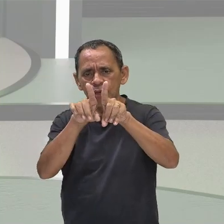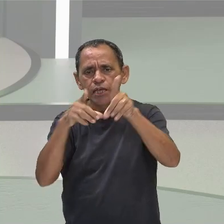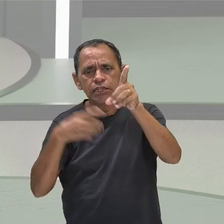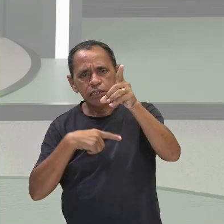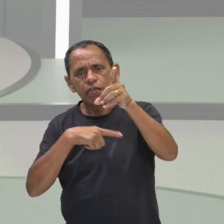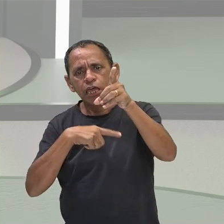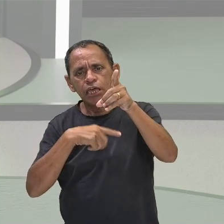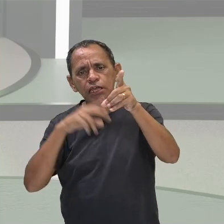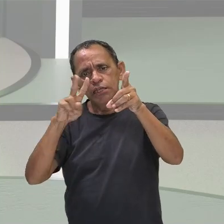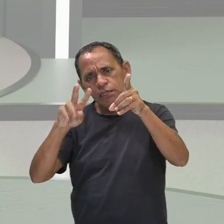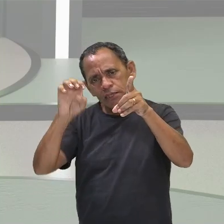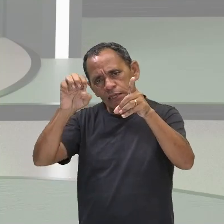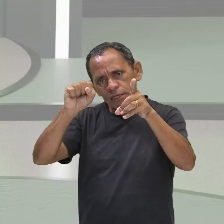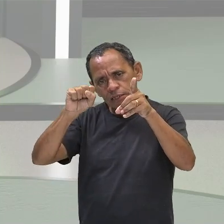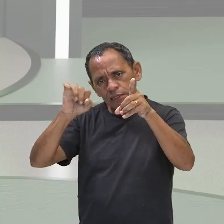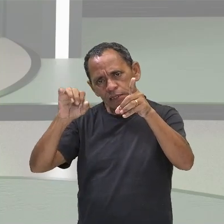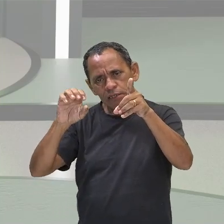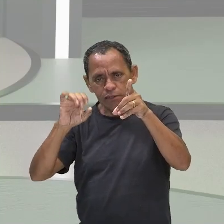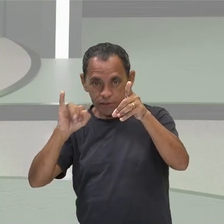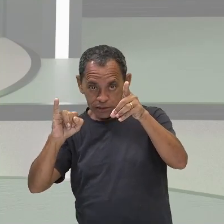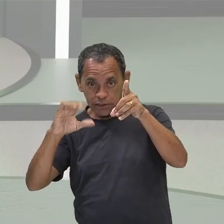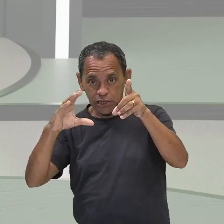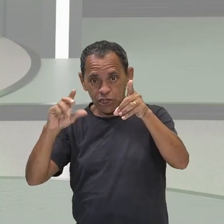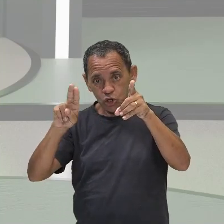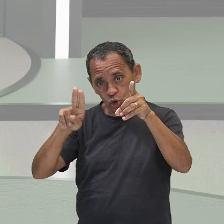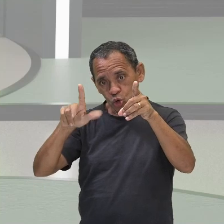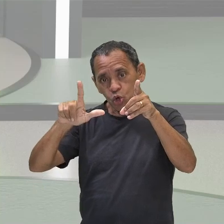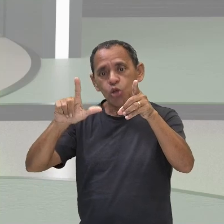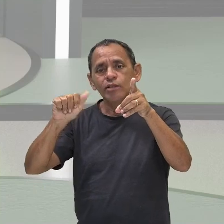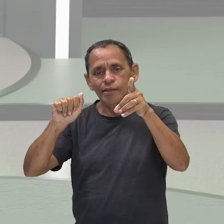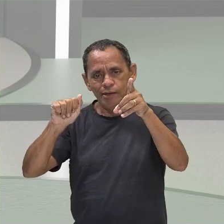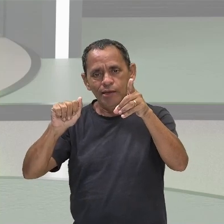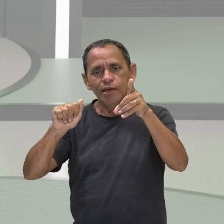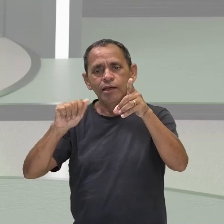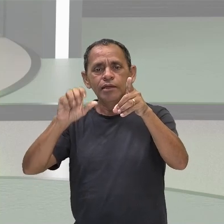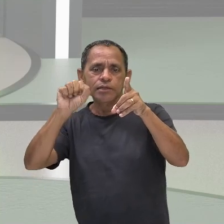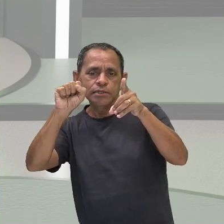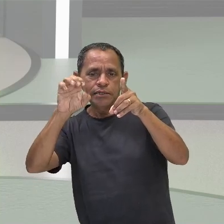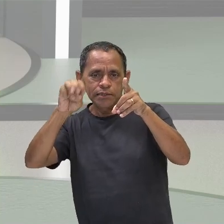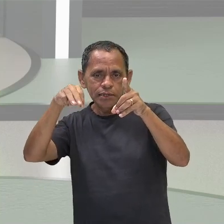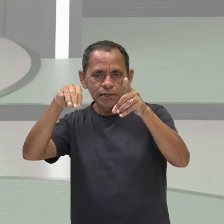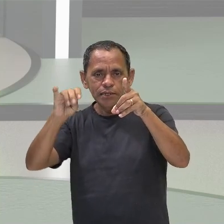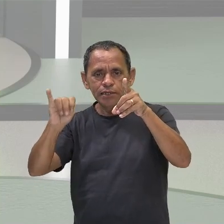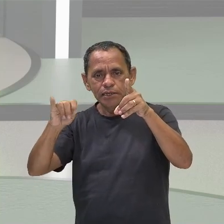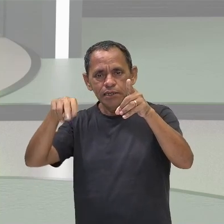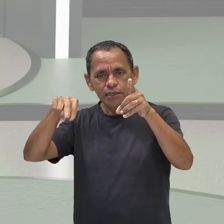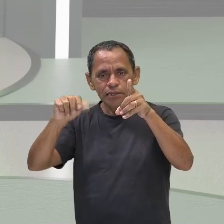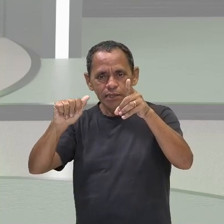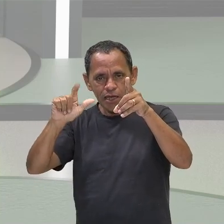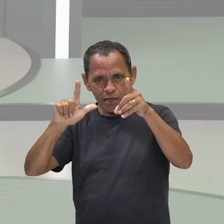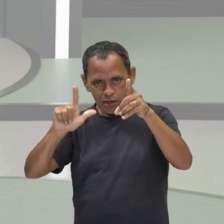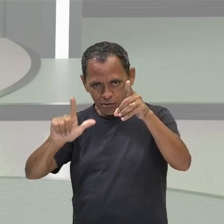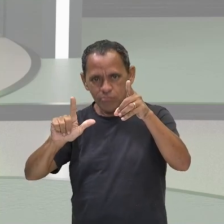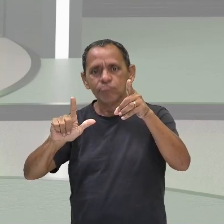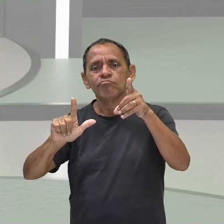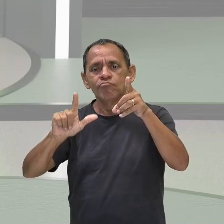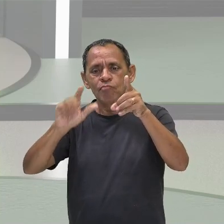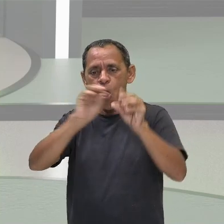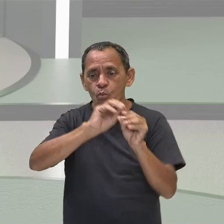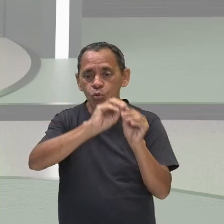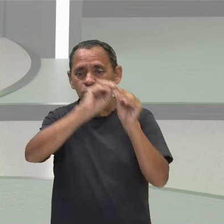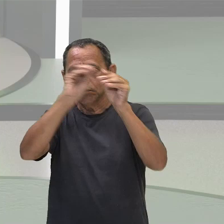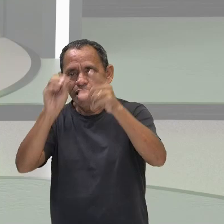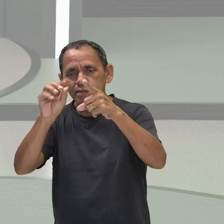da produção do sêmen. E este sêmen é que vai dar fluidez para o deslocamento, para